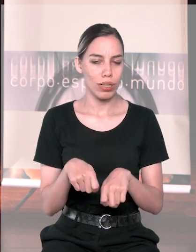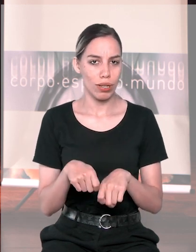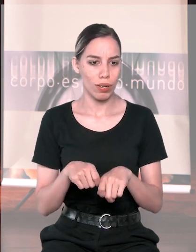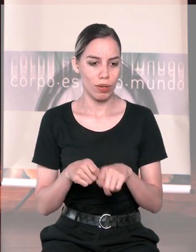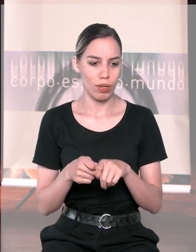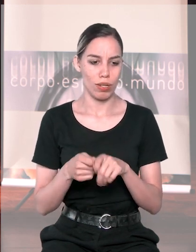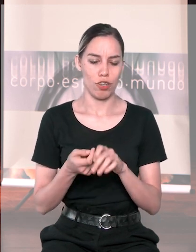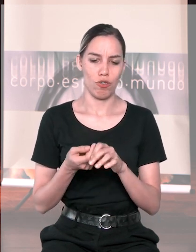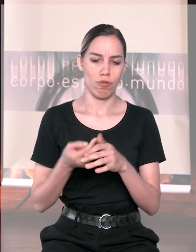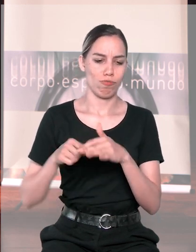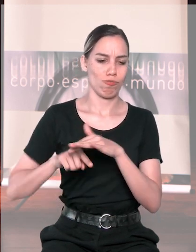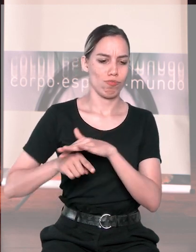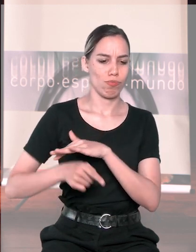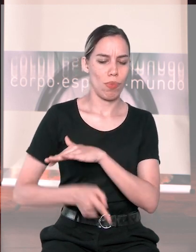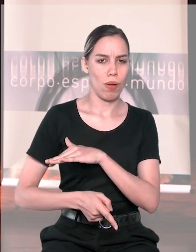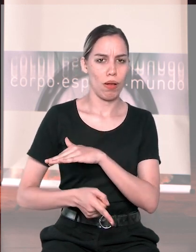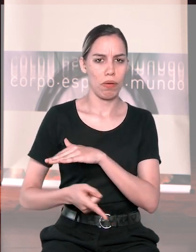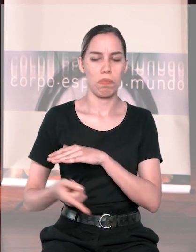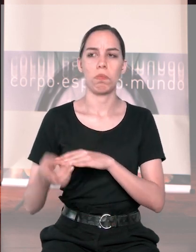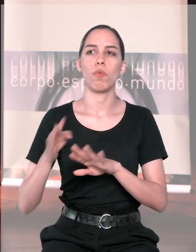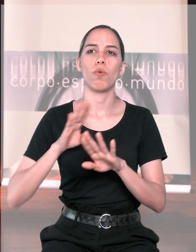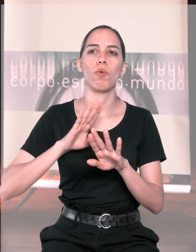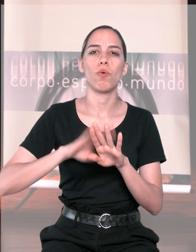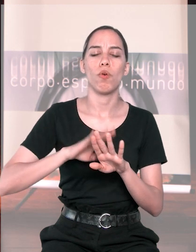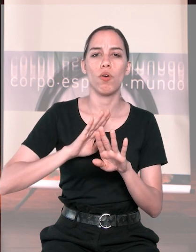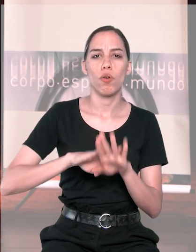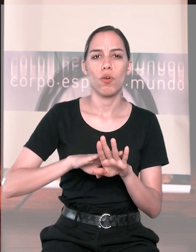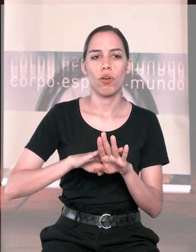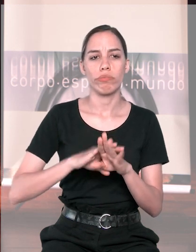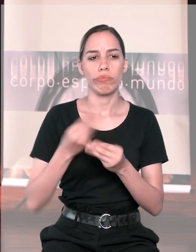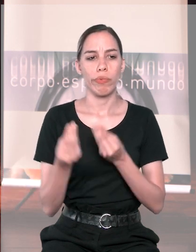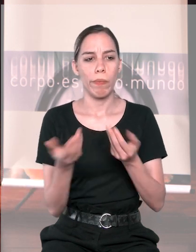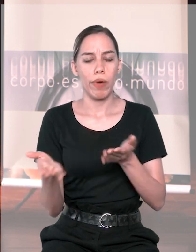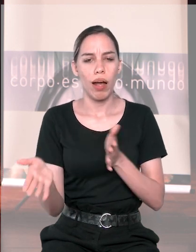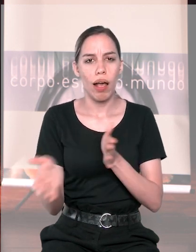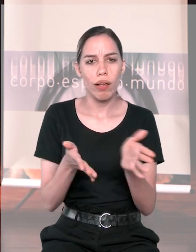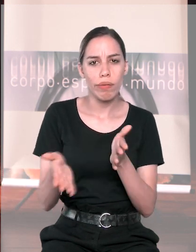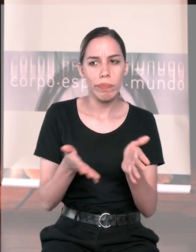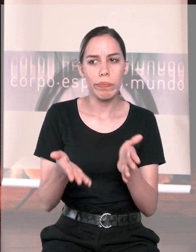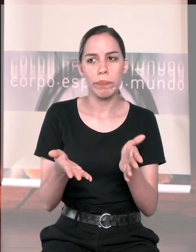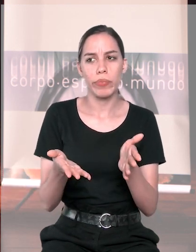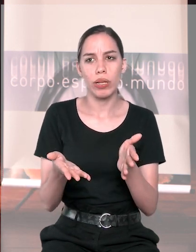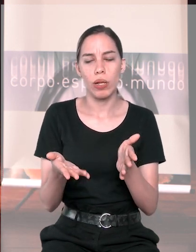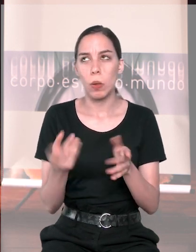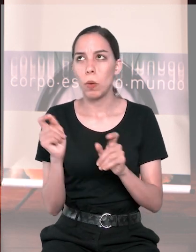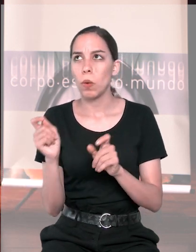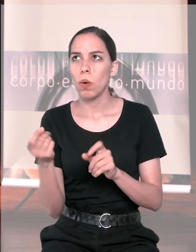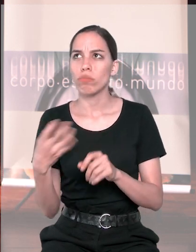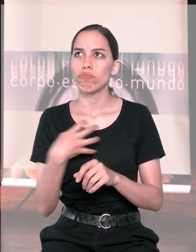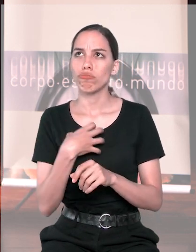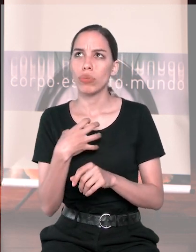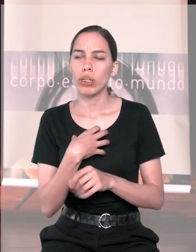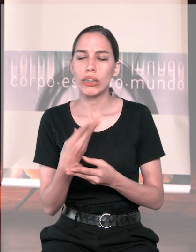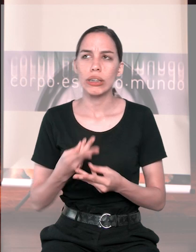de atravessamento entre a sensibilidade, de você pensar o sensível,